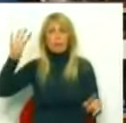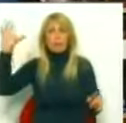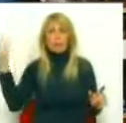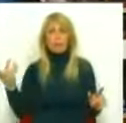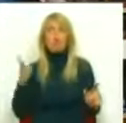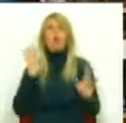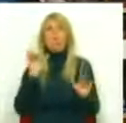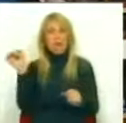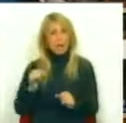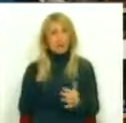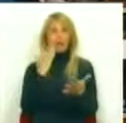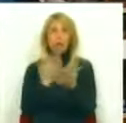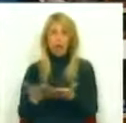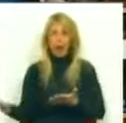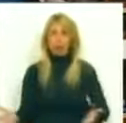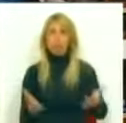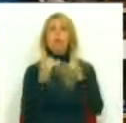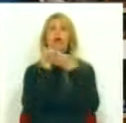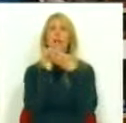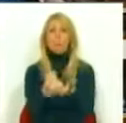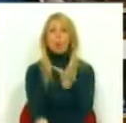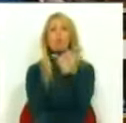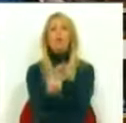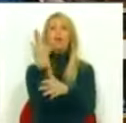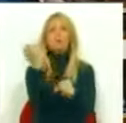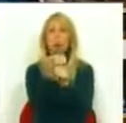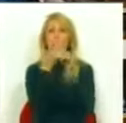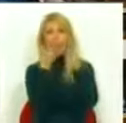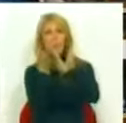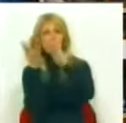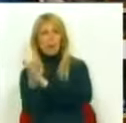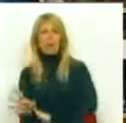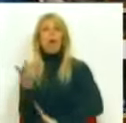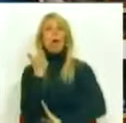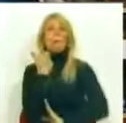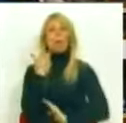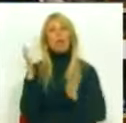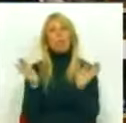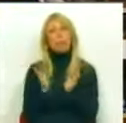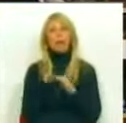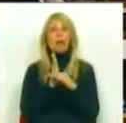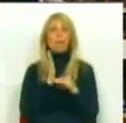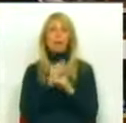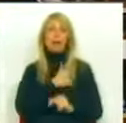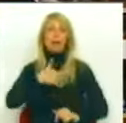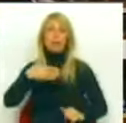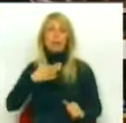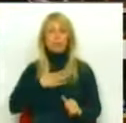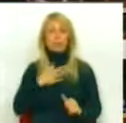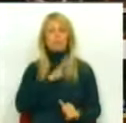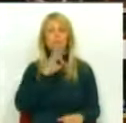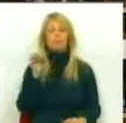a conduzi-los para o apoio à criação de emprego, às micro, pequenas e médias empresas e,